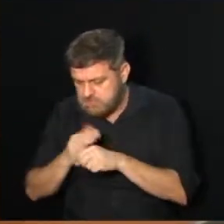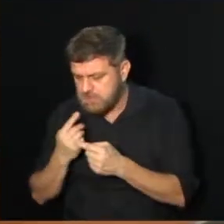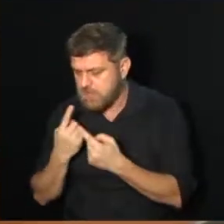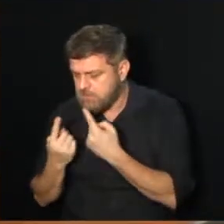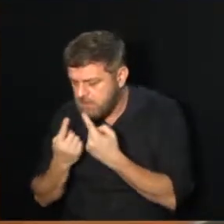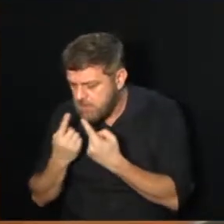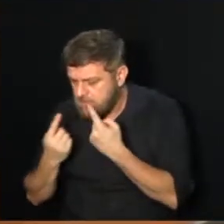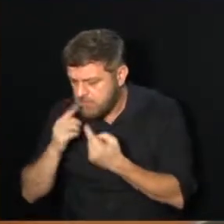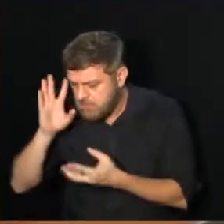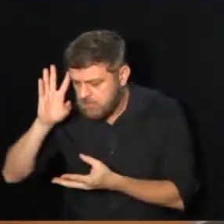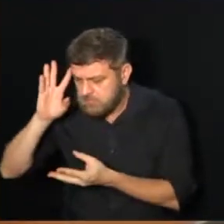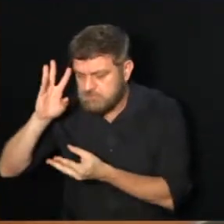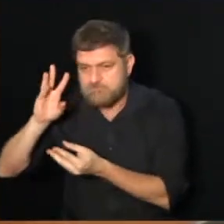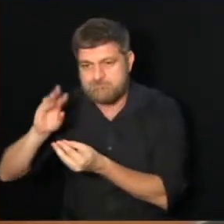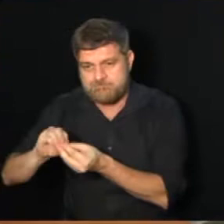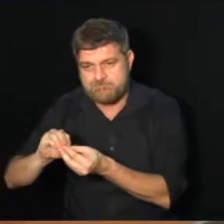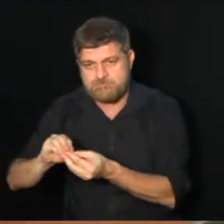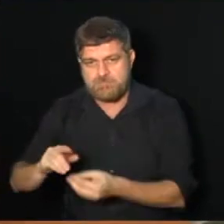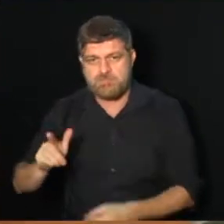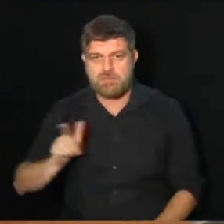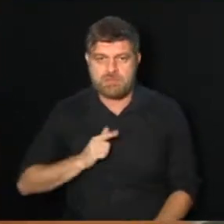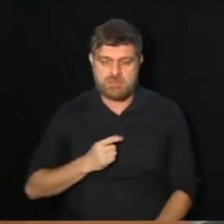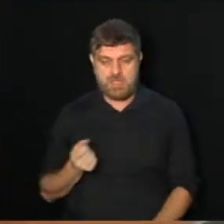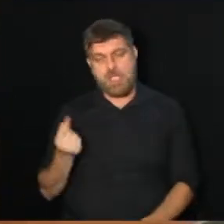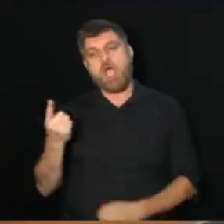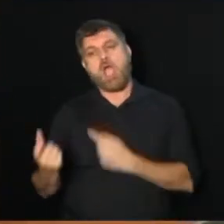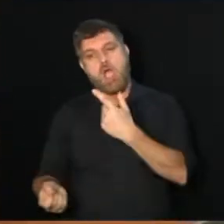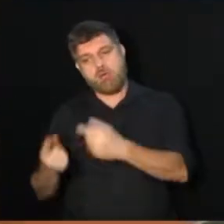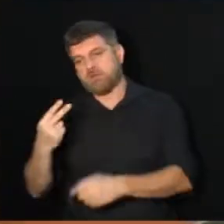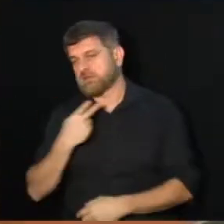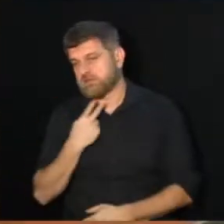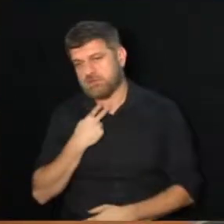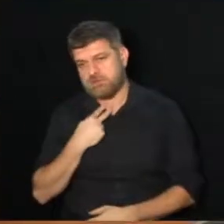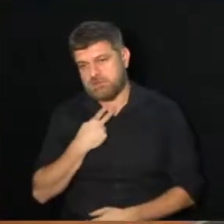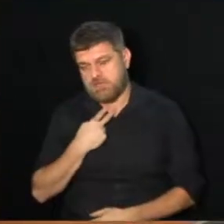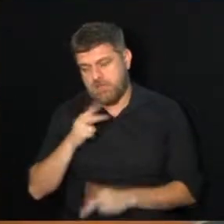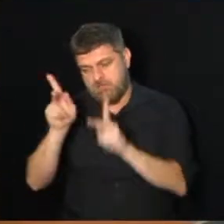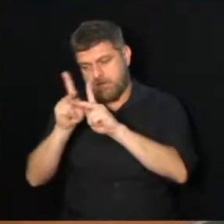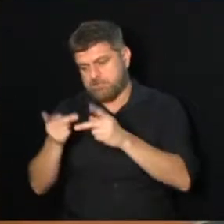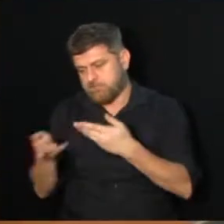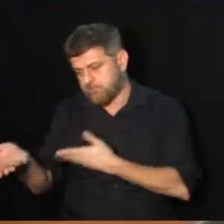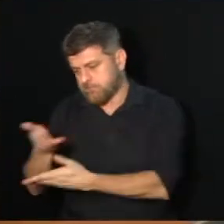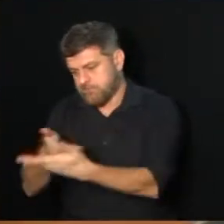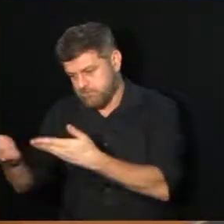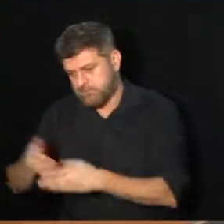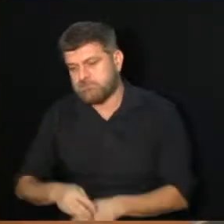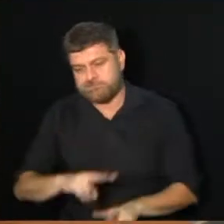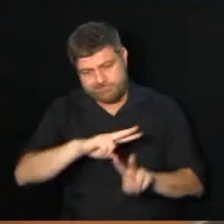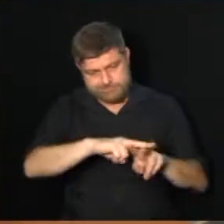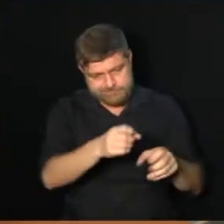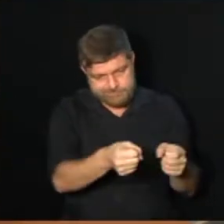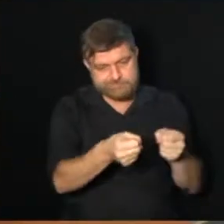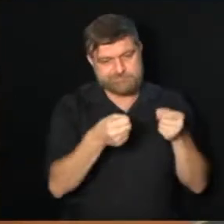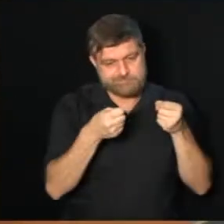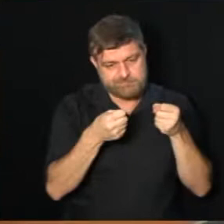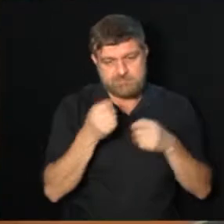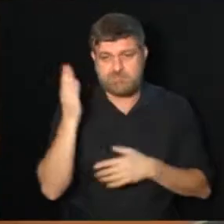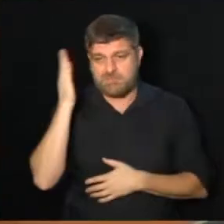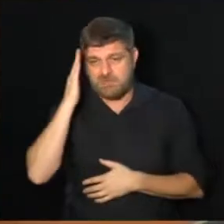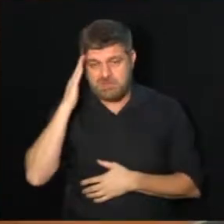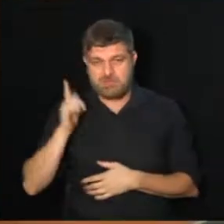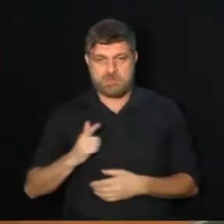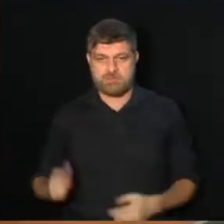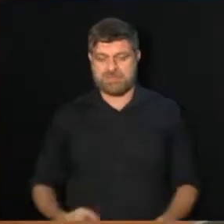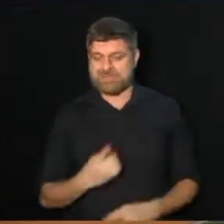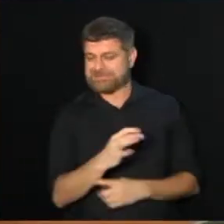chegar num consenso? É evidente que há casos que não vão ser possíveis ser reparados através da justiça restaurativa. Ela não é uma